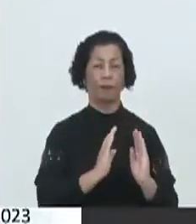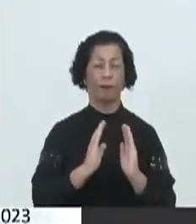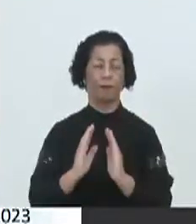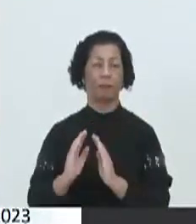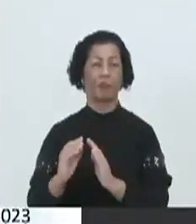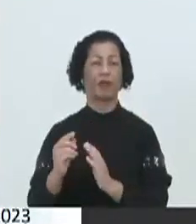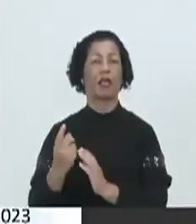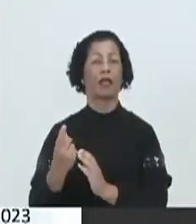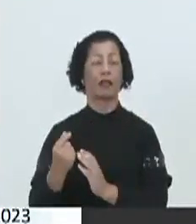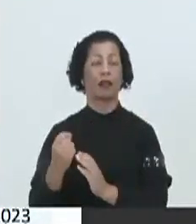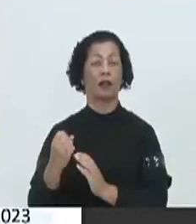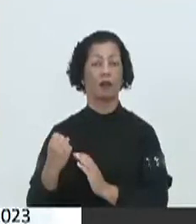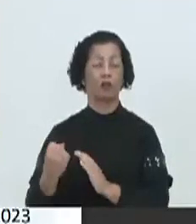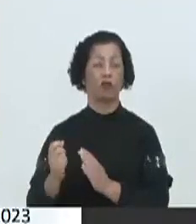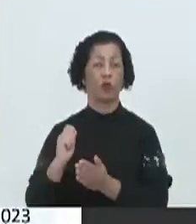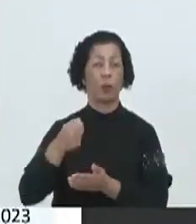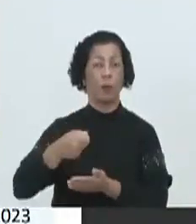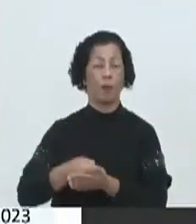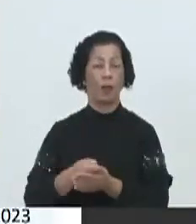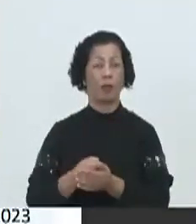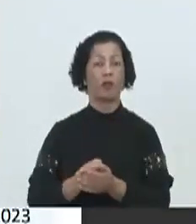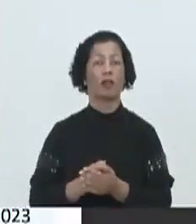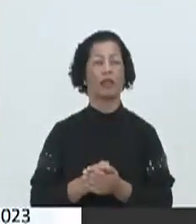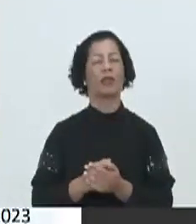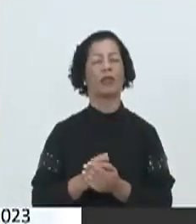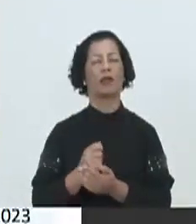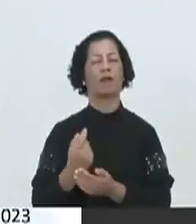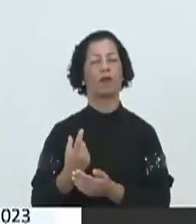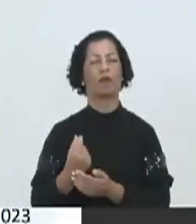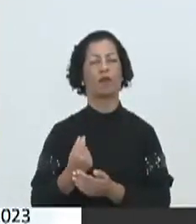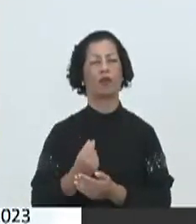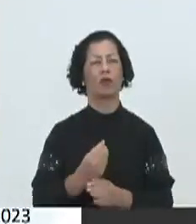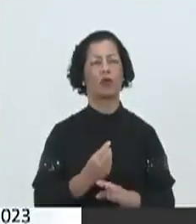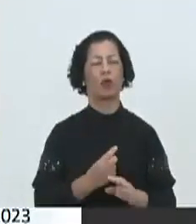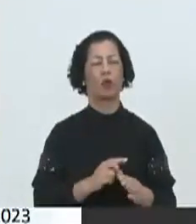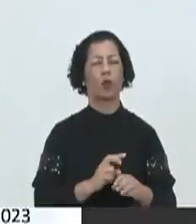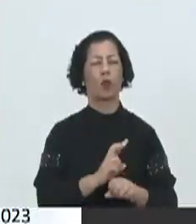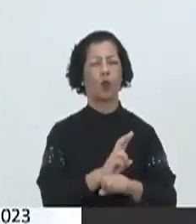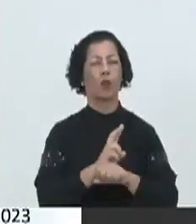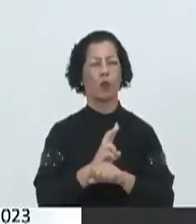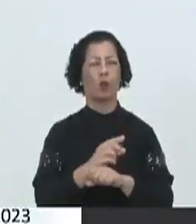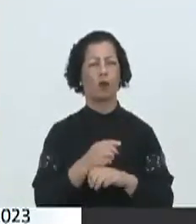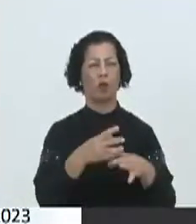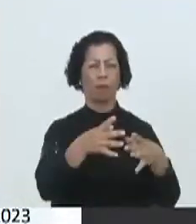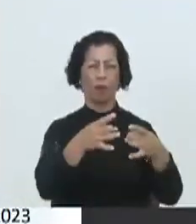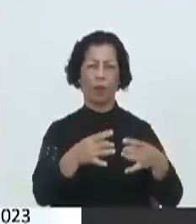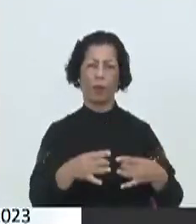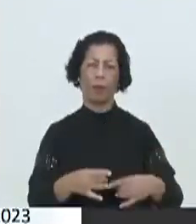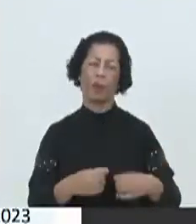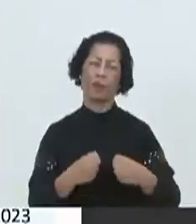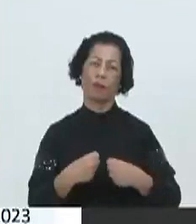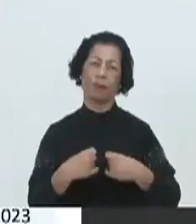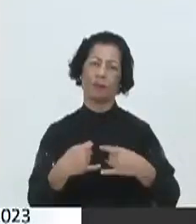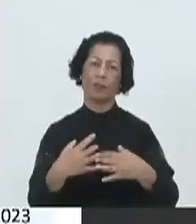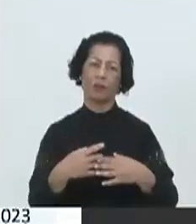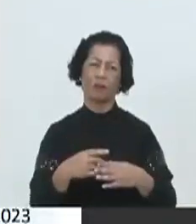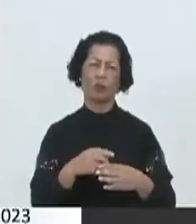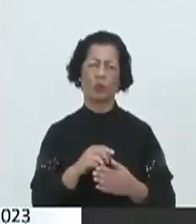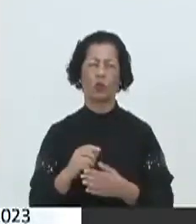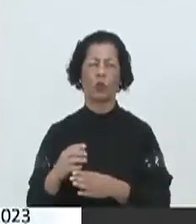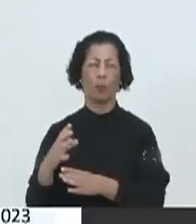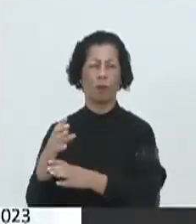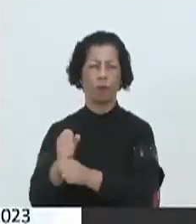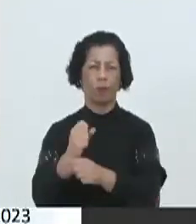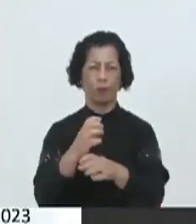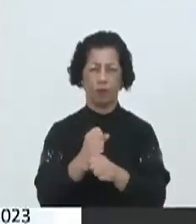impostos e mais as receitas adicionais que são essas que discriminam a baixo somando o total da receita que entra